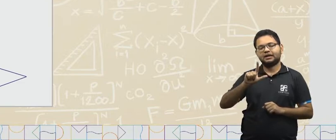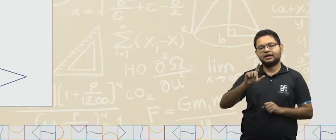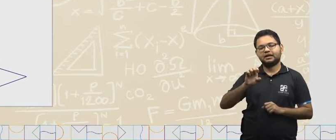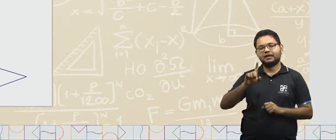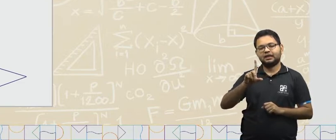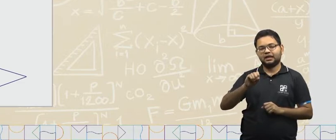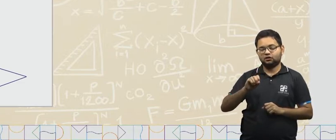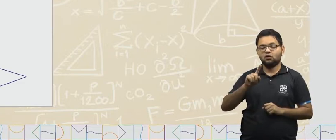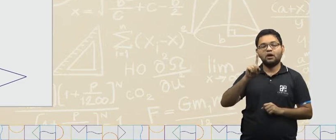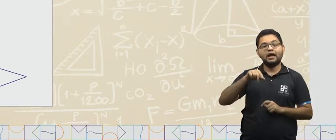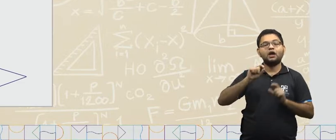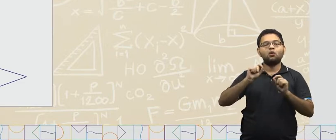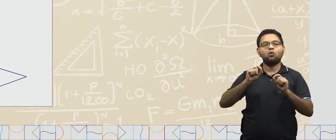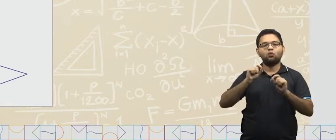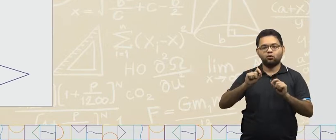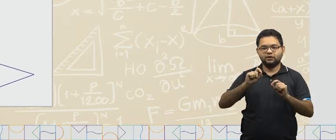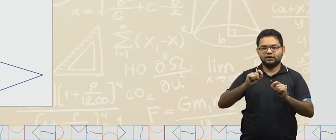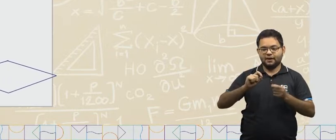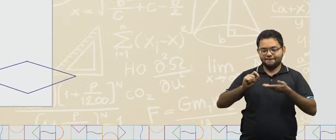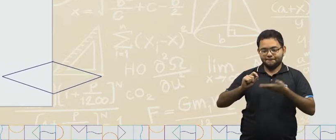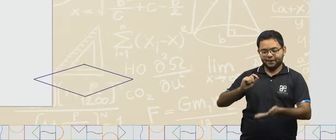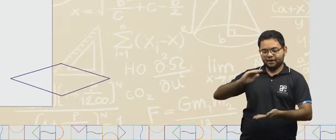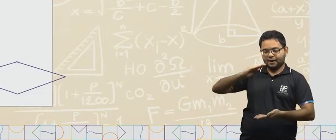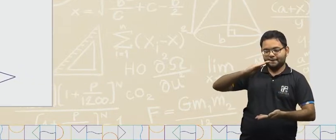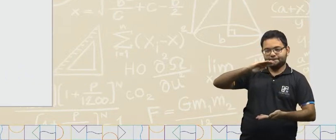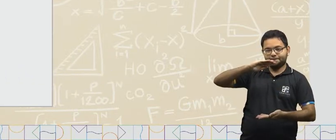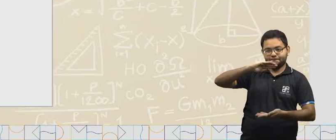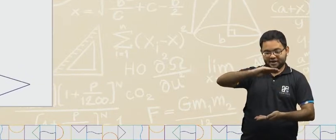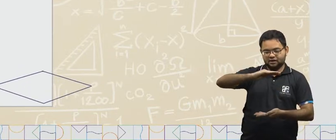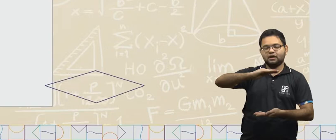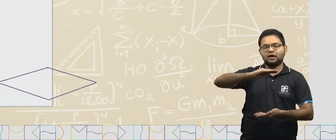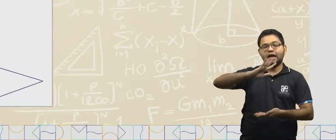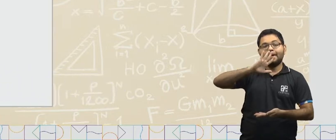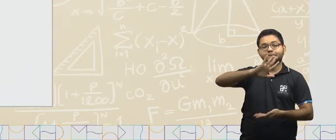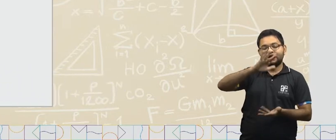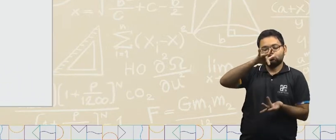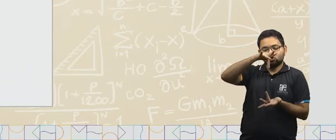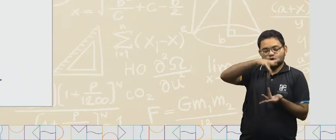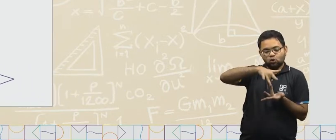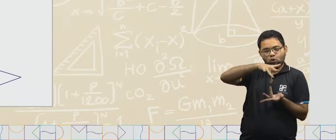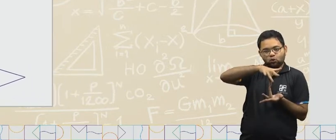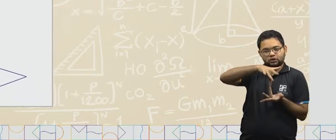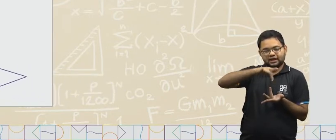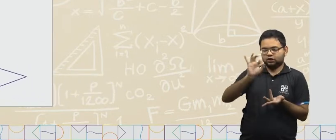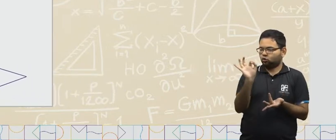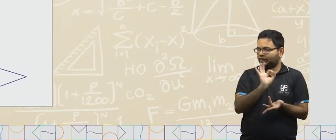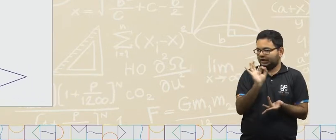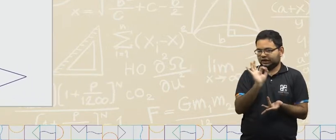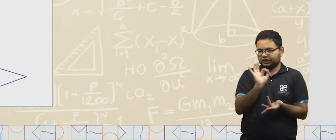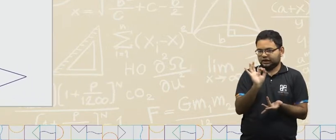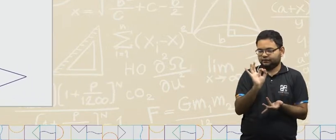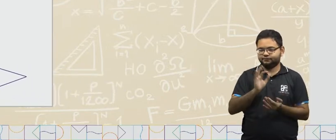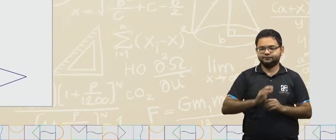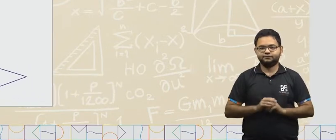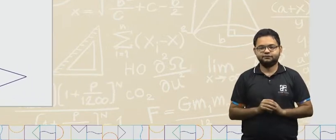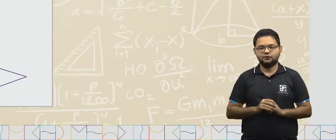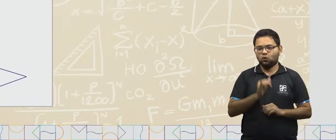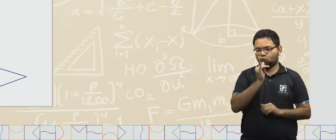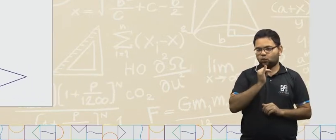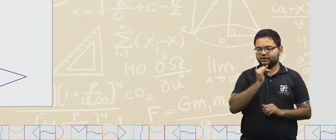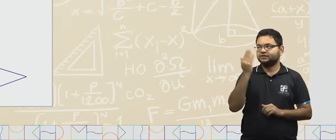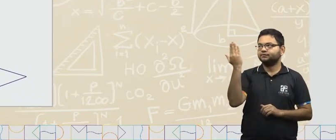é estar na mesma direção, porém sem nunca se encontrar, como no caso desses